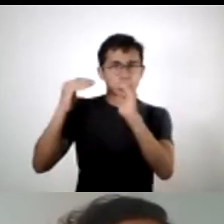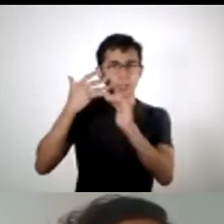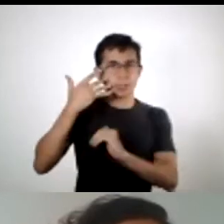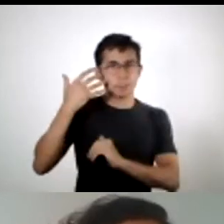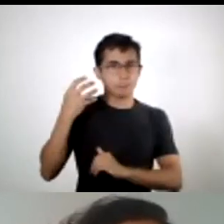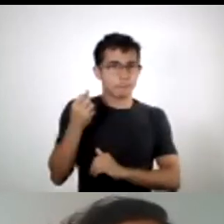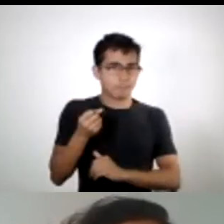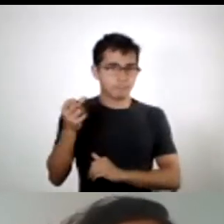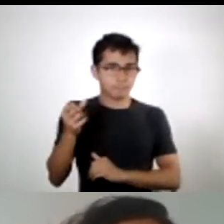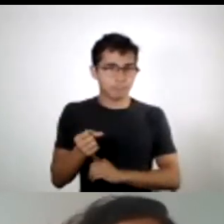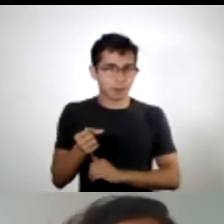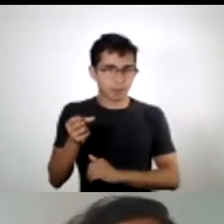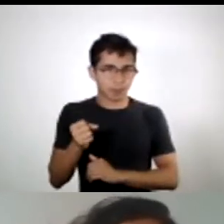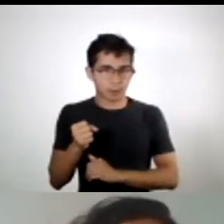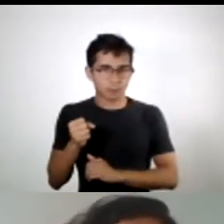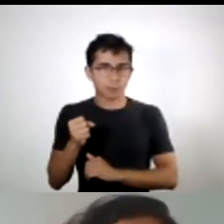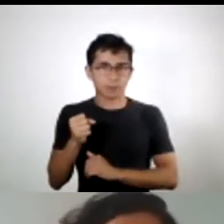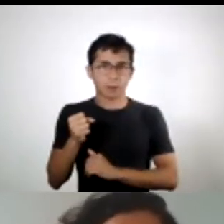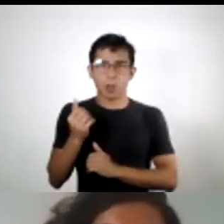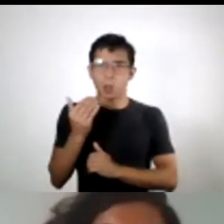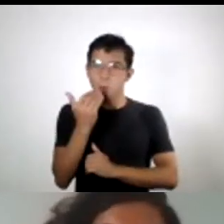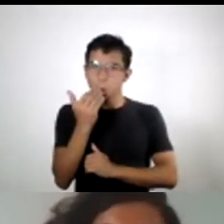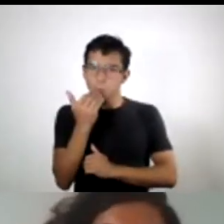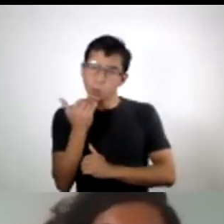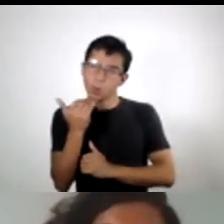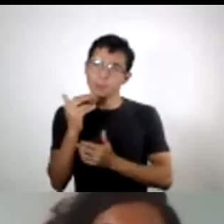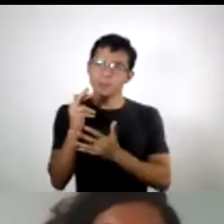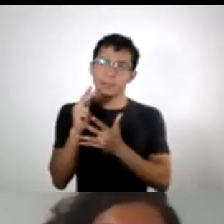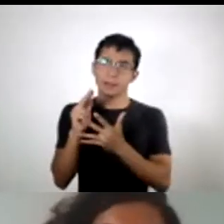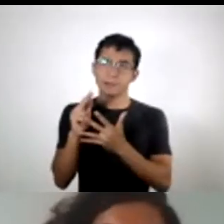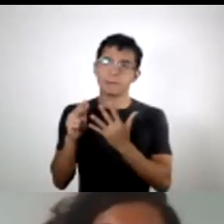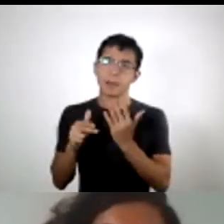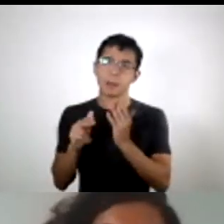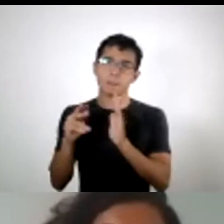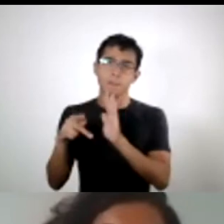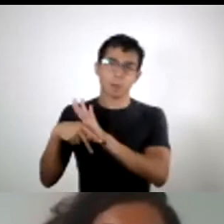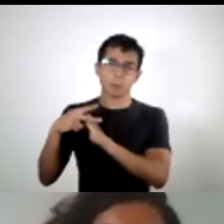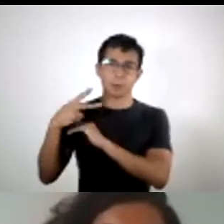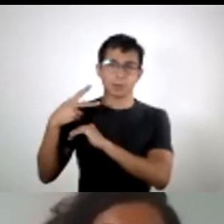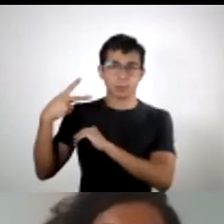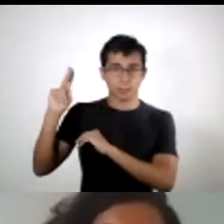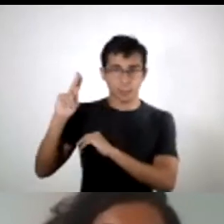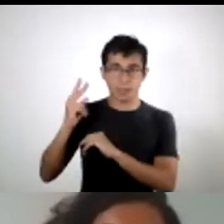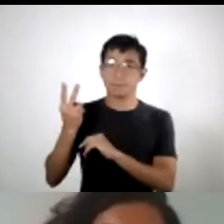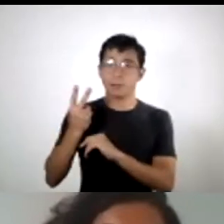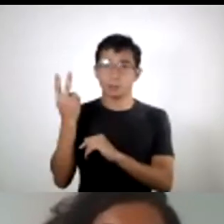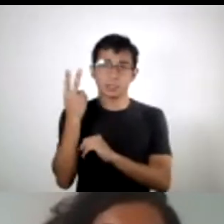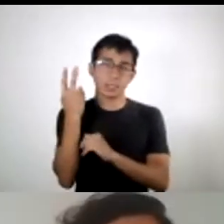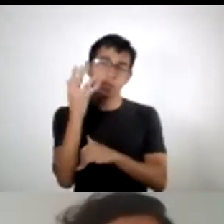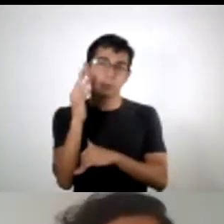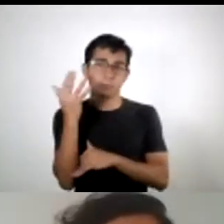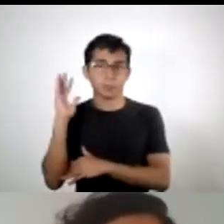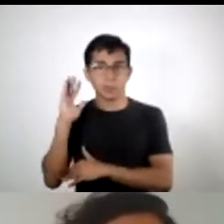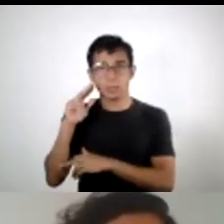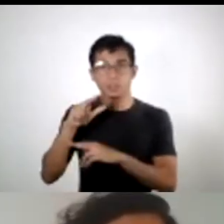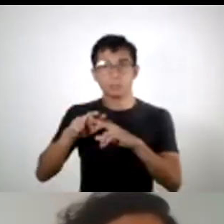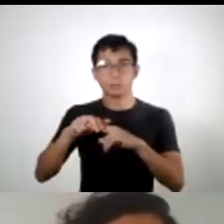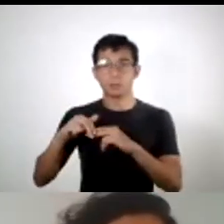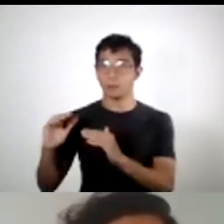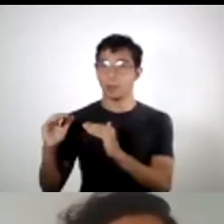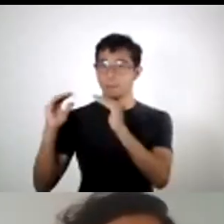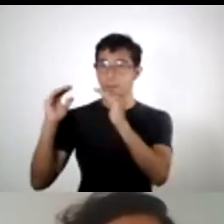e que come determinados tipos de alimento, que valoriza isso, então por isso está em outro lugar. Mas